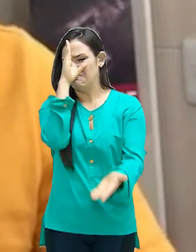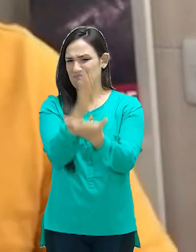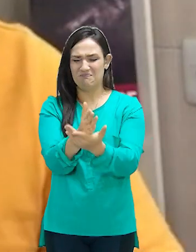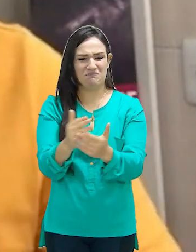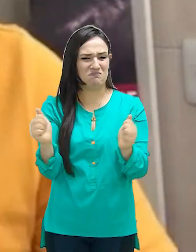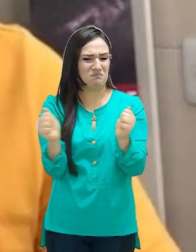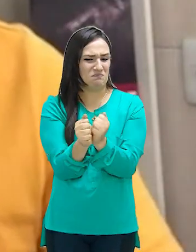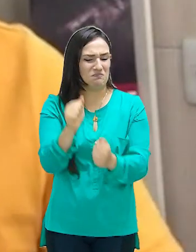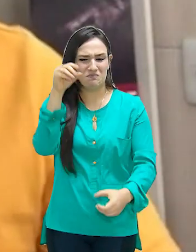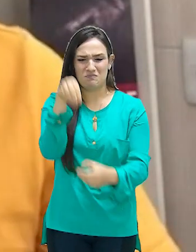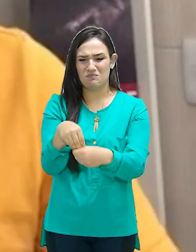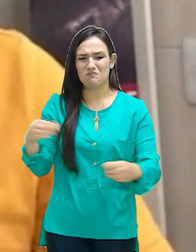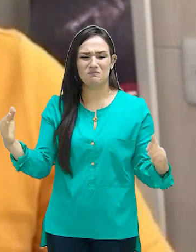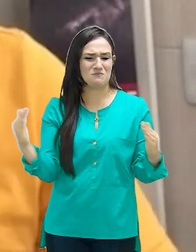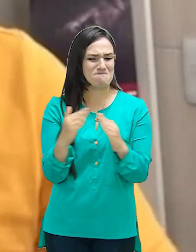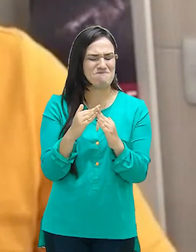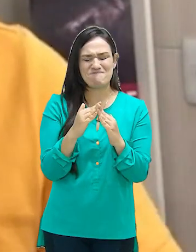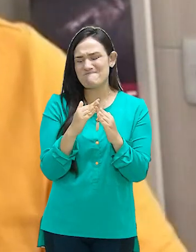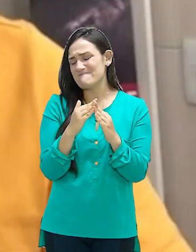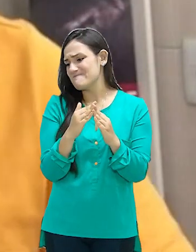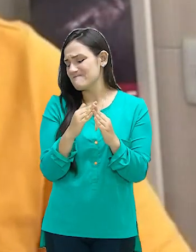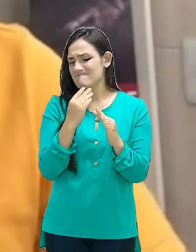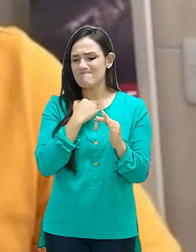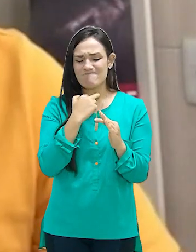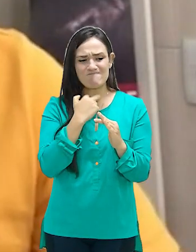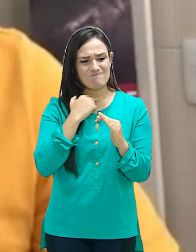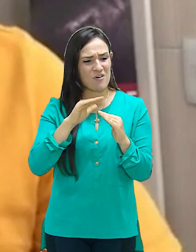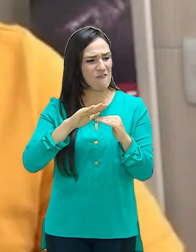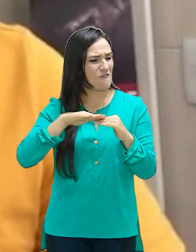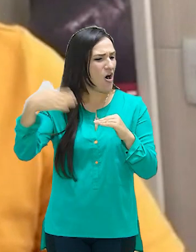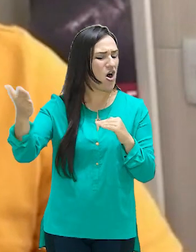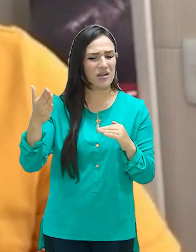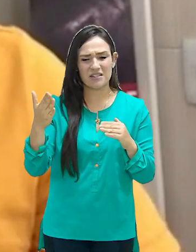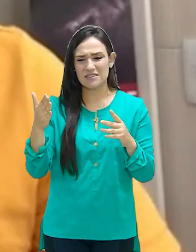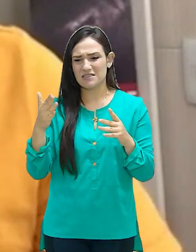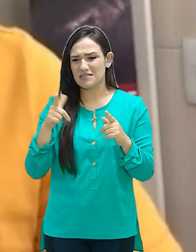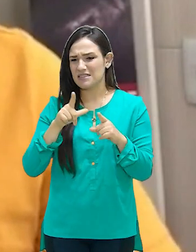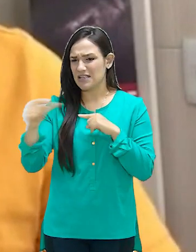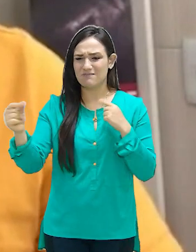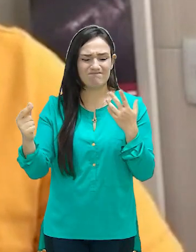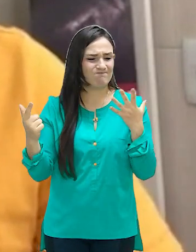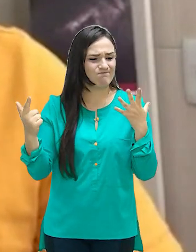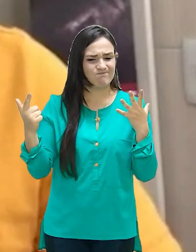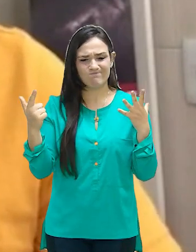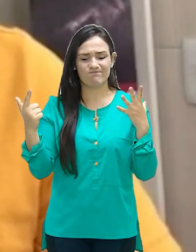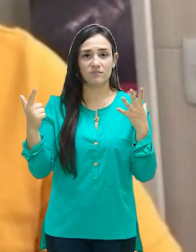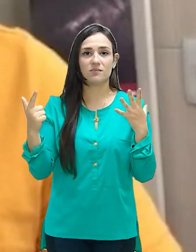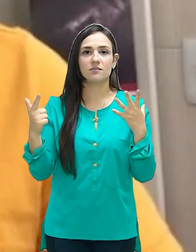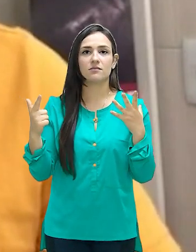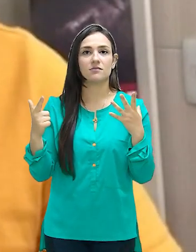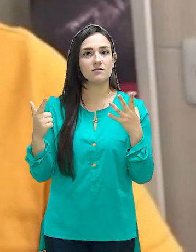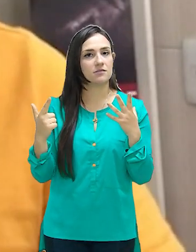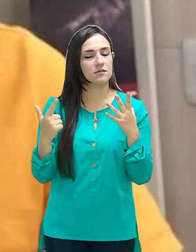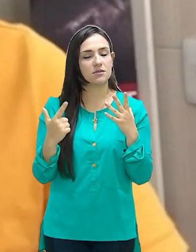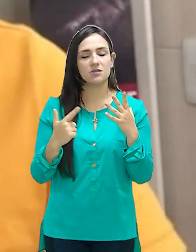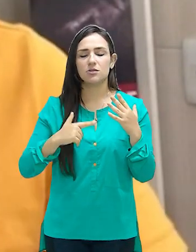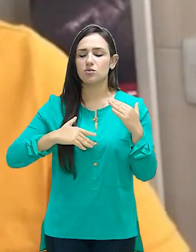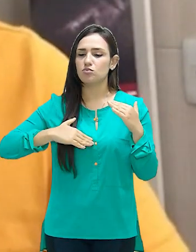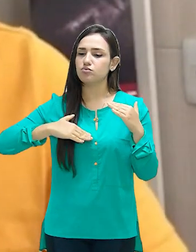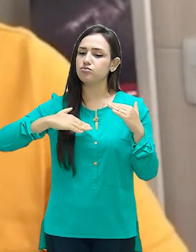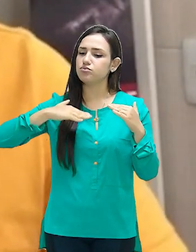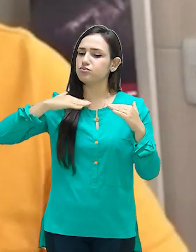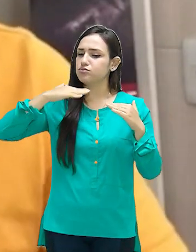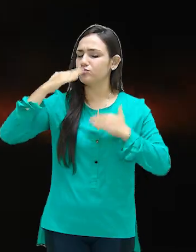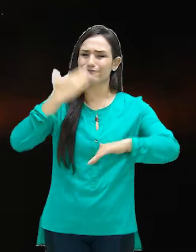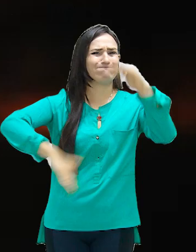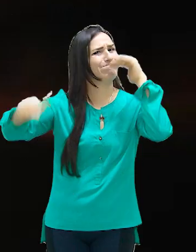porque precisávamos ficar em casa, precisávamos manter isolamento. E isso foi, de alguma forma, desgastando